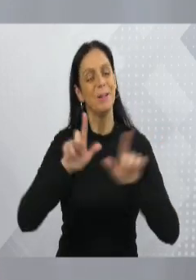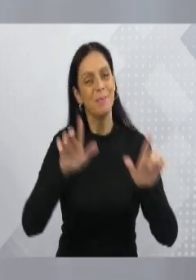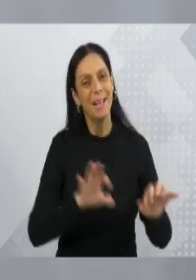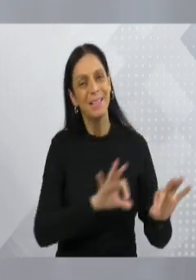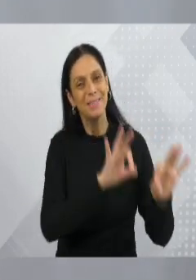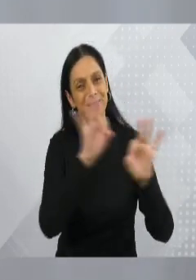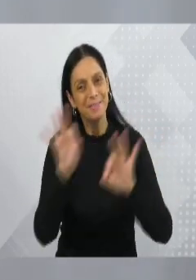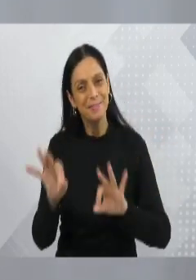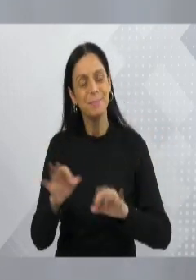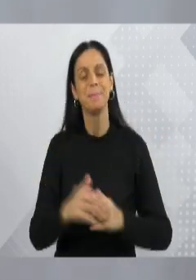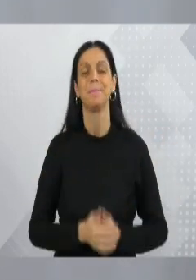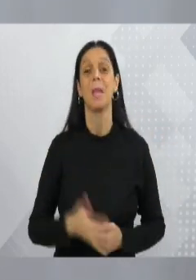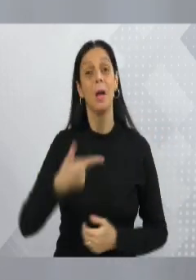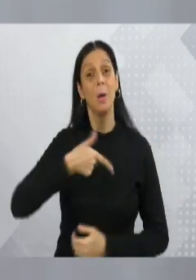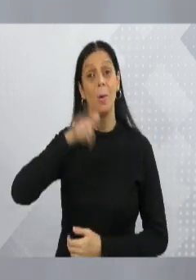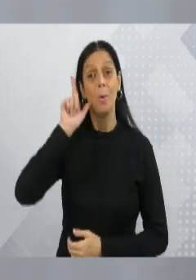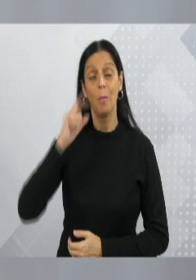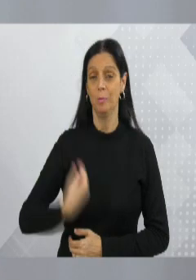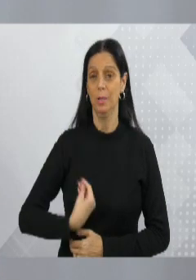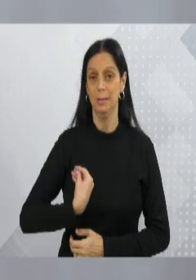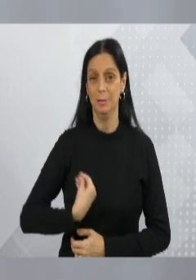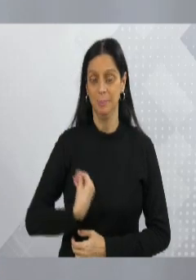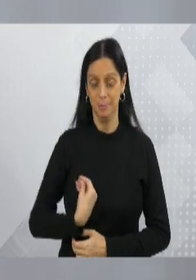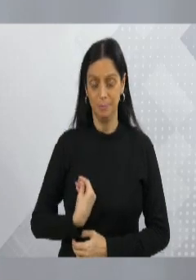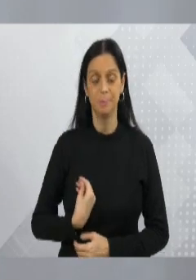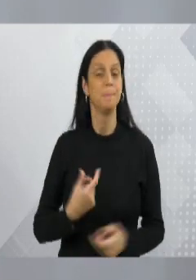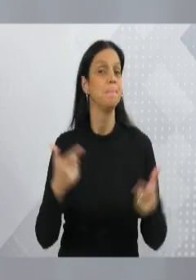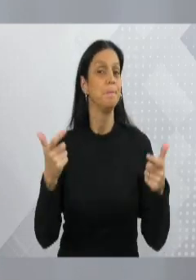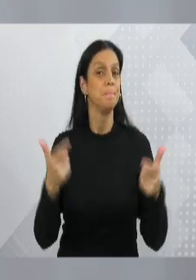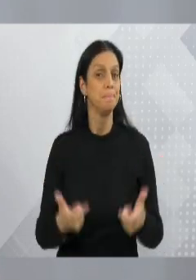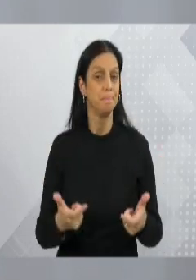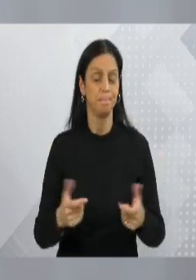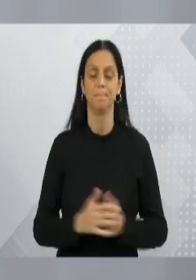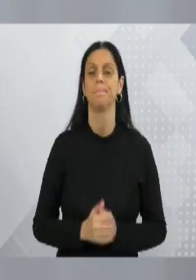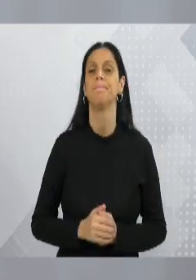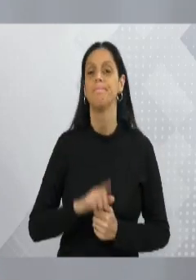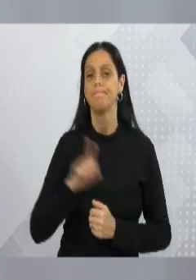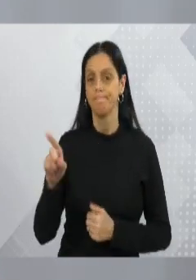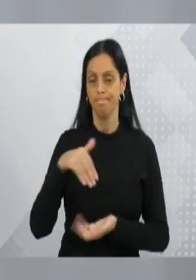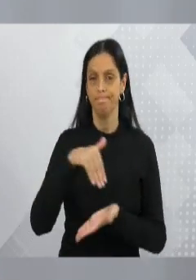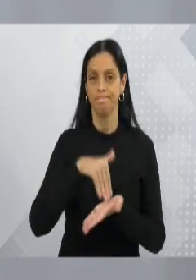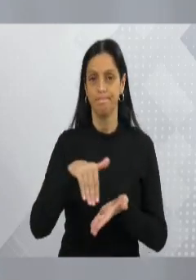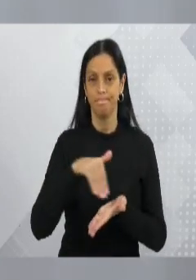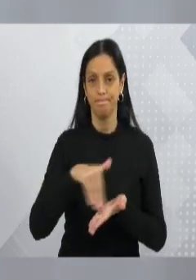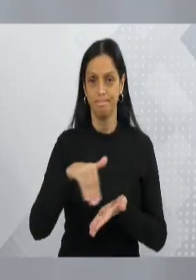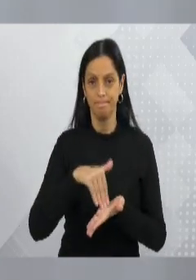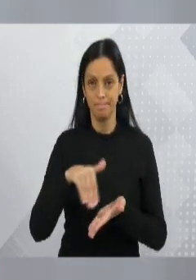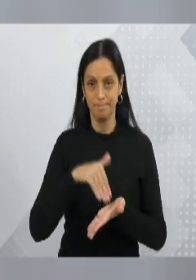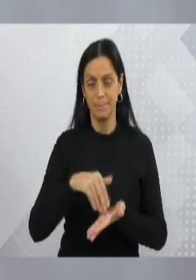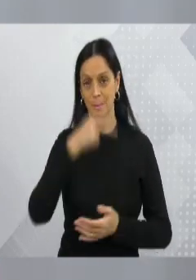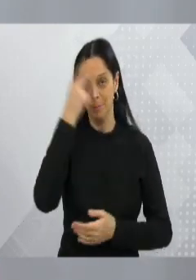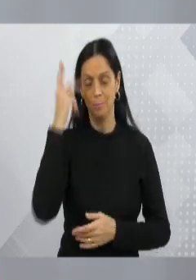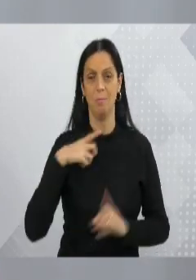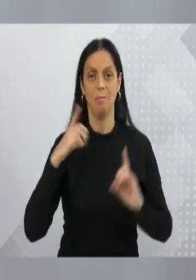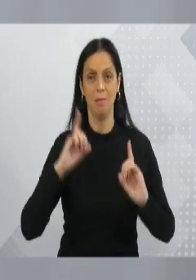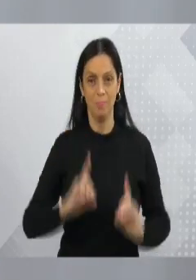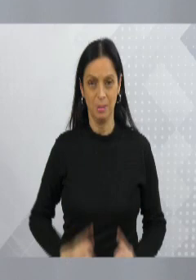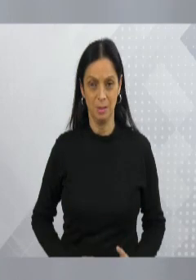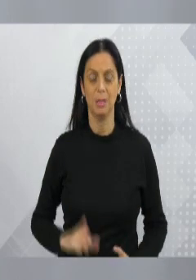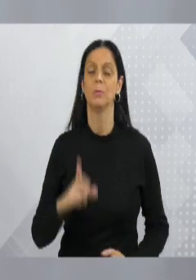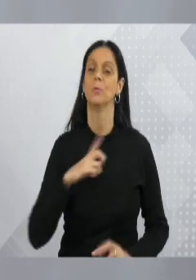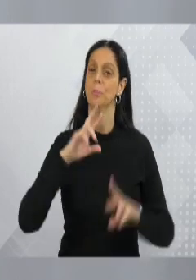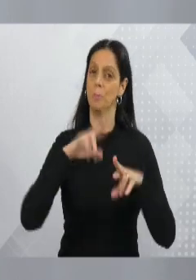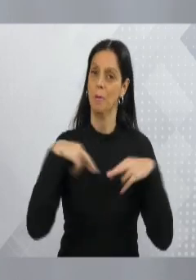eu estive no dia de ontem né uma reunião na secretaria as pessoas com deficiência né